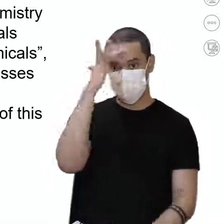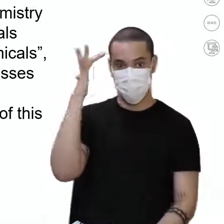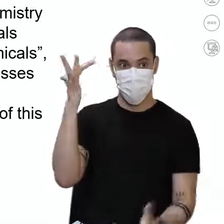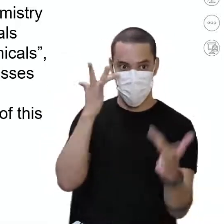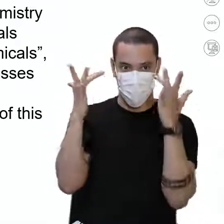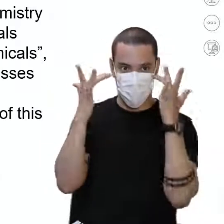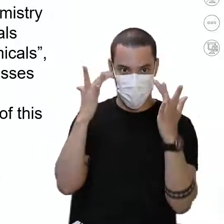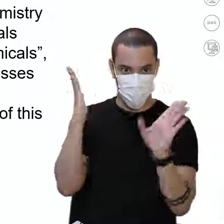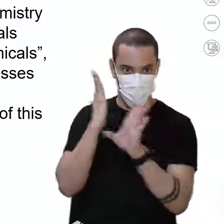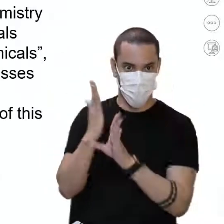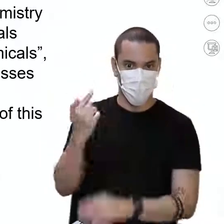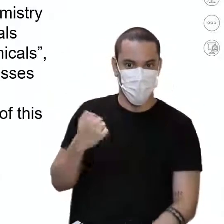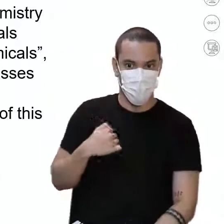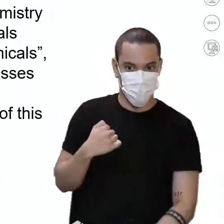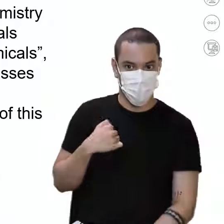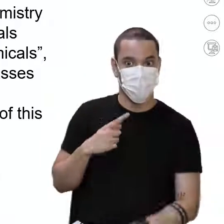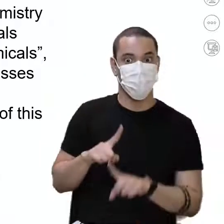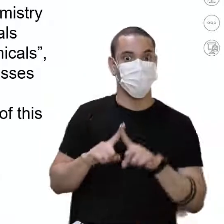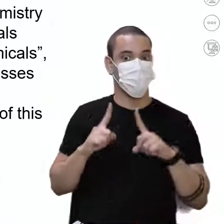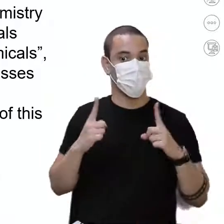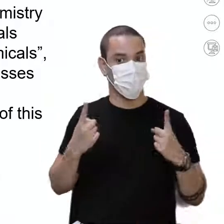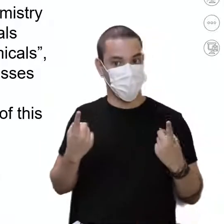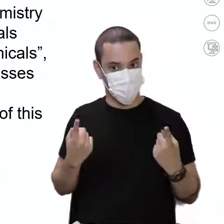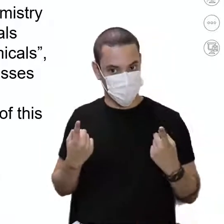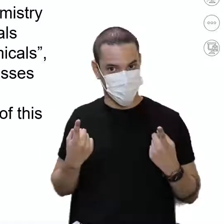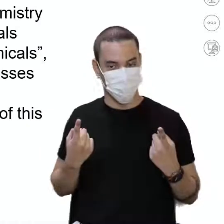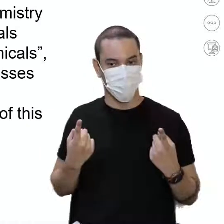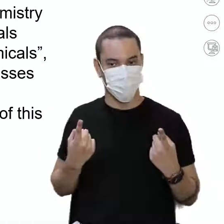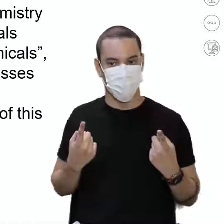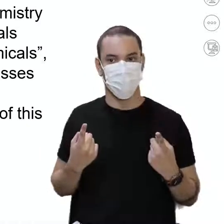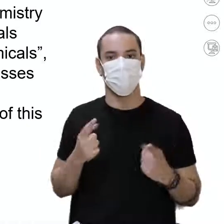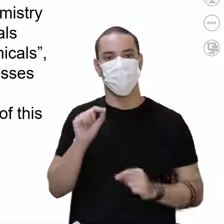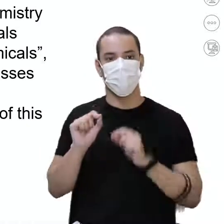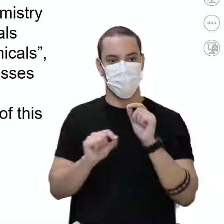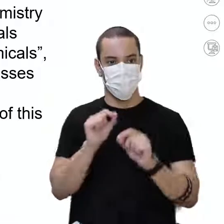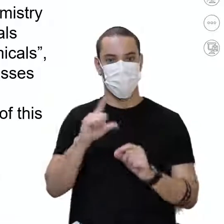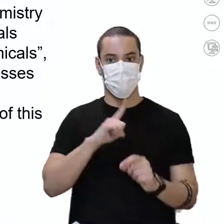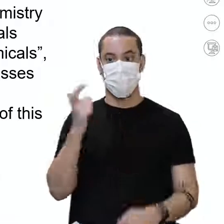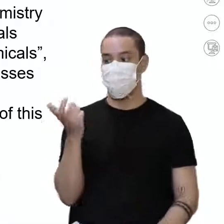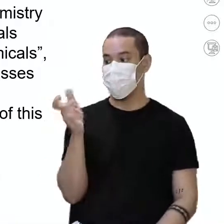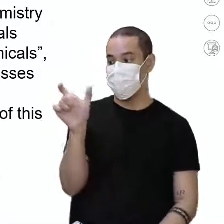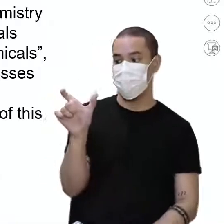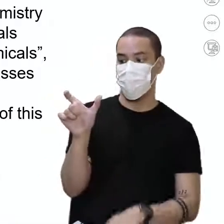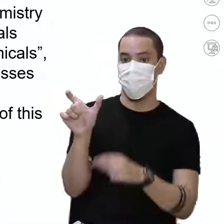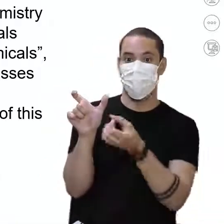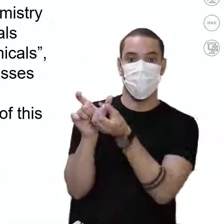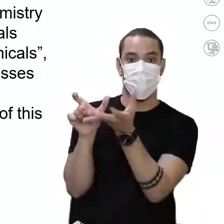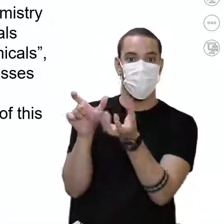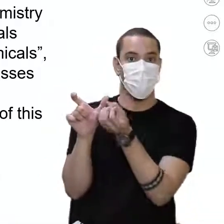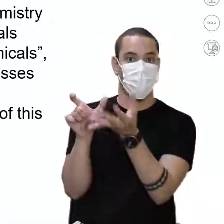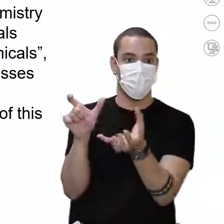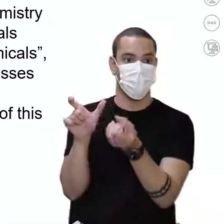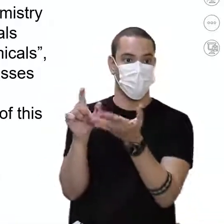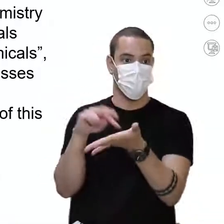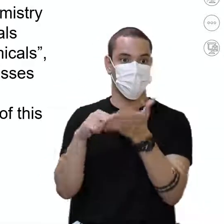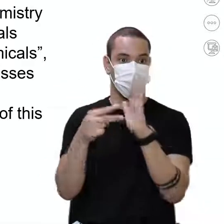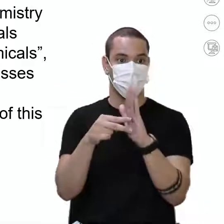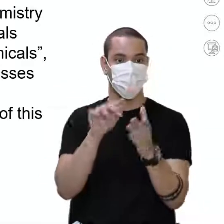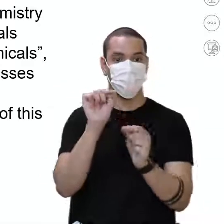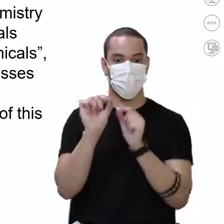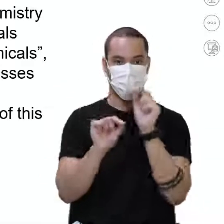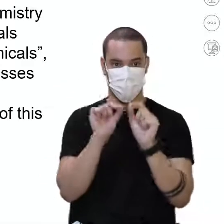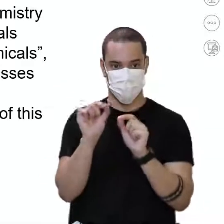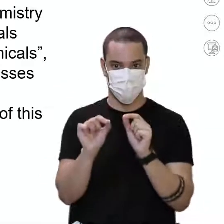love with you, entretanto, however, aí vem justamente a informação que ele vai dar esse contraste, que é o